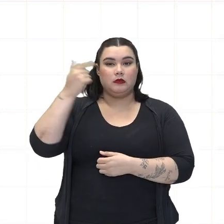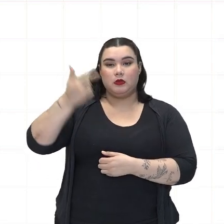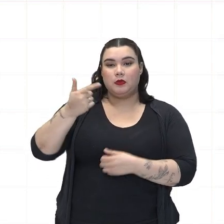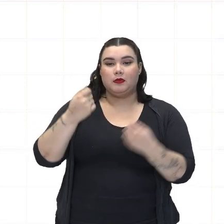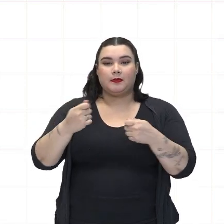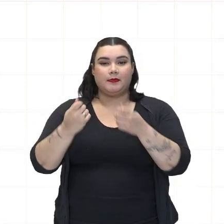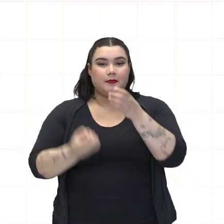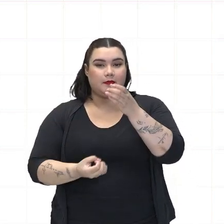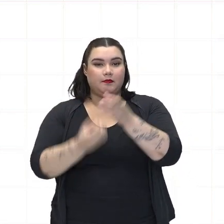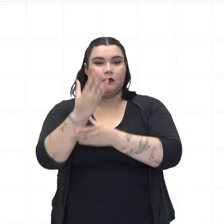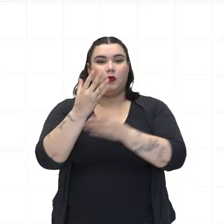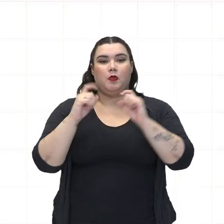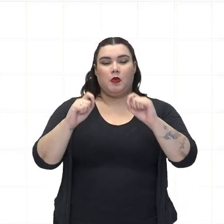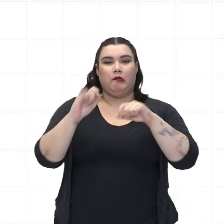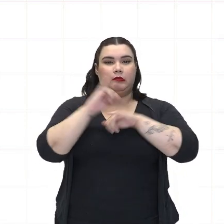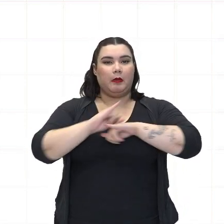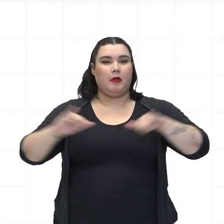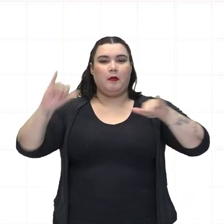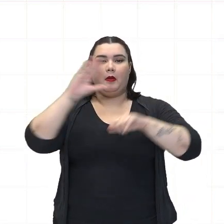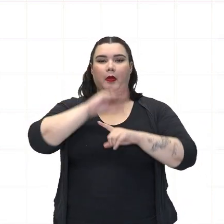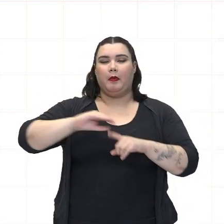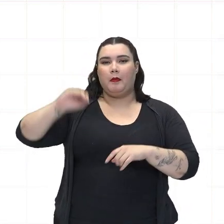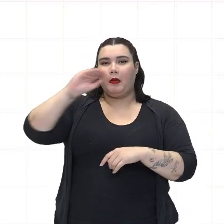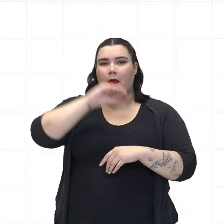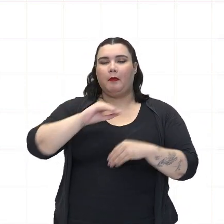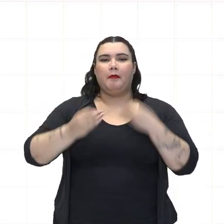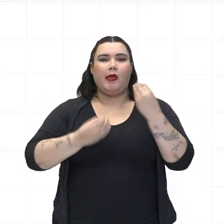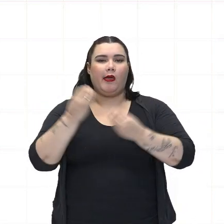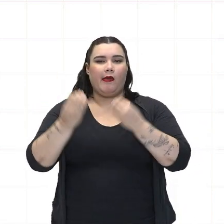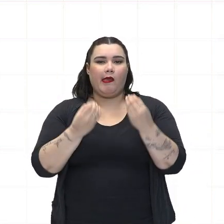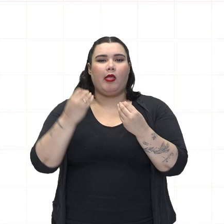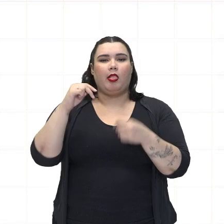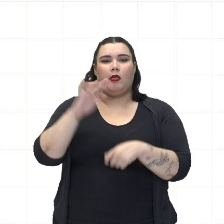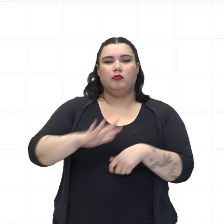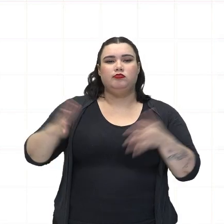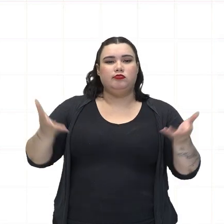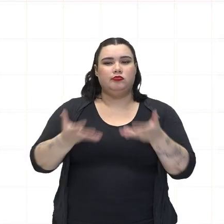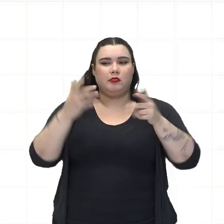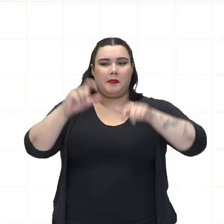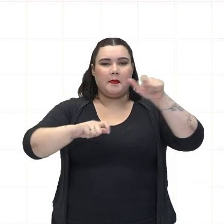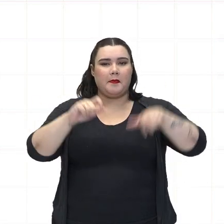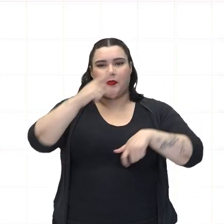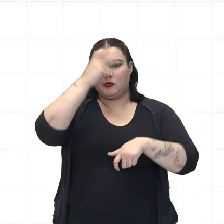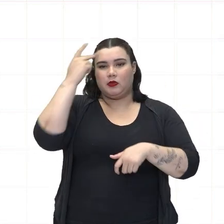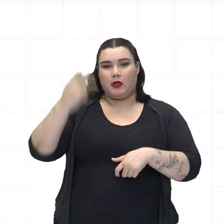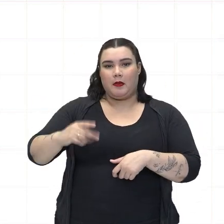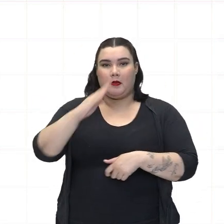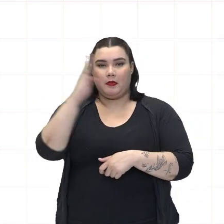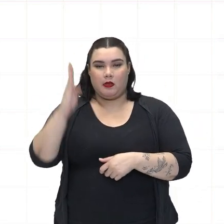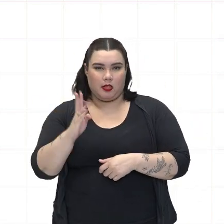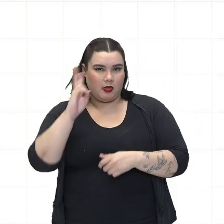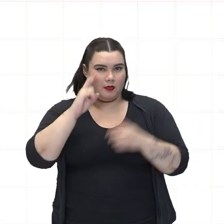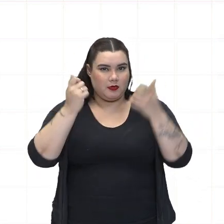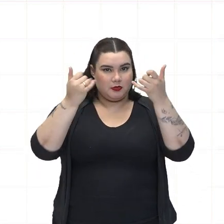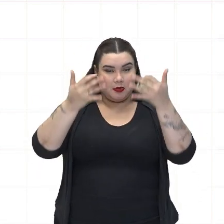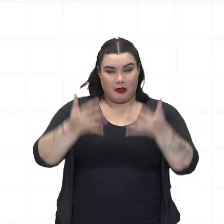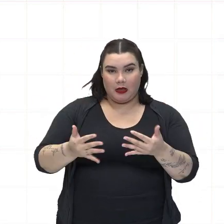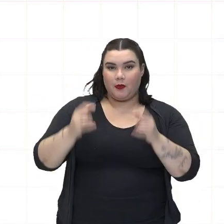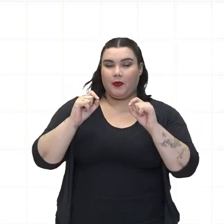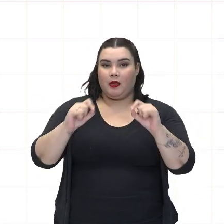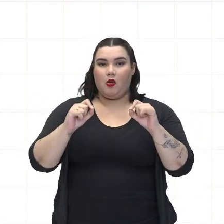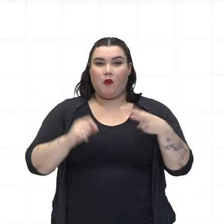discurso nacionalista para estimular a participação de brasileiros na guerra. Como eu expliquei para vocês, eram